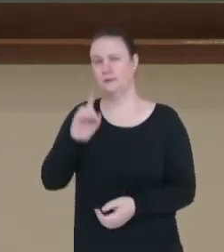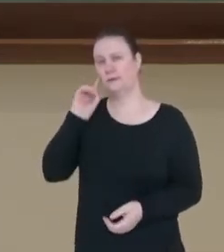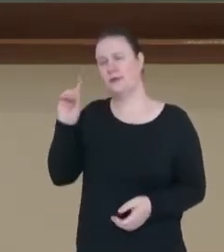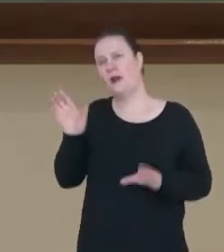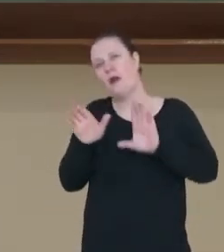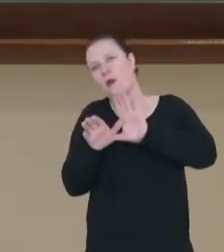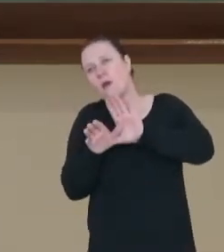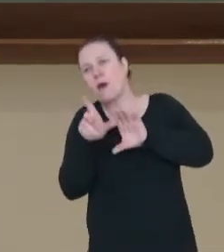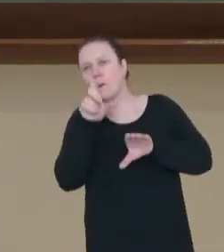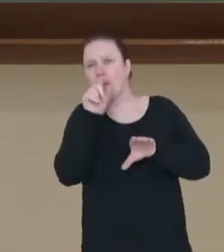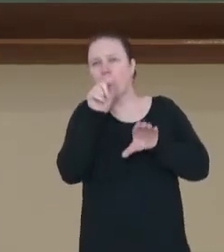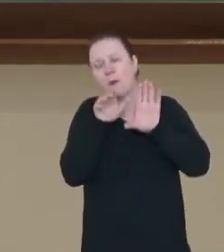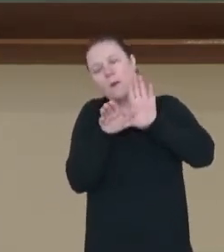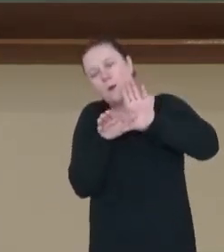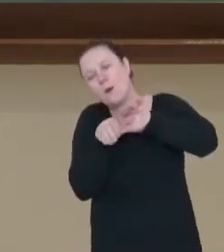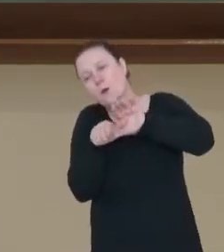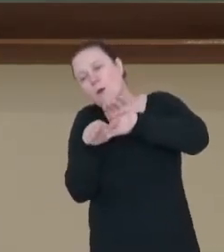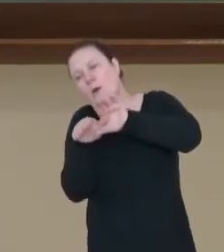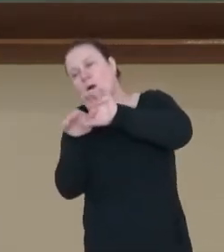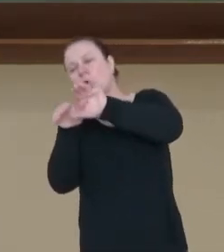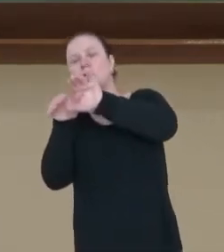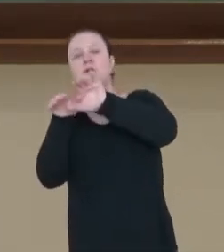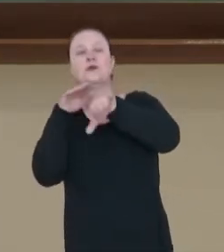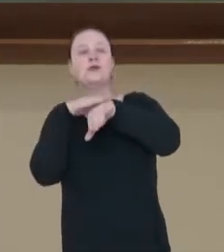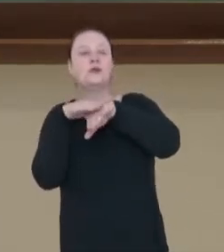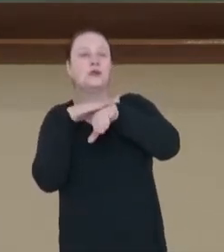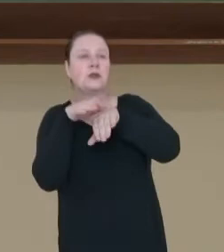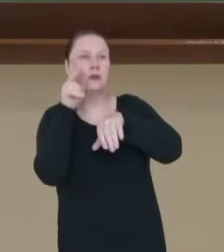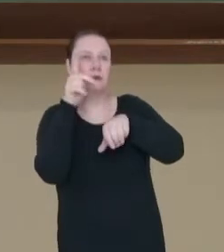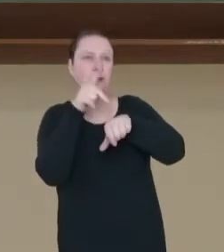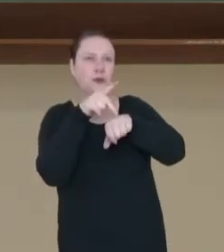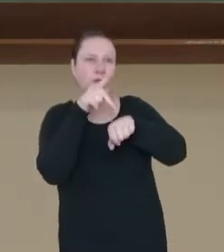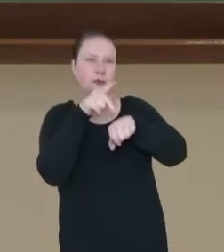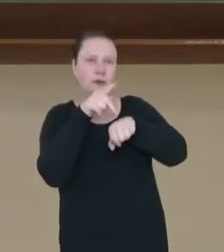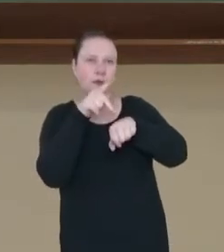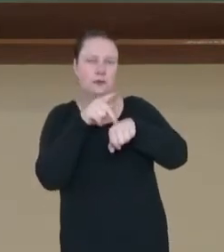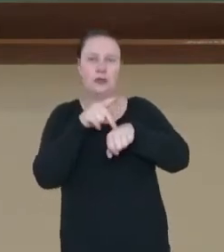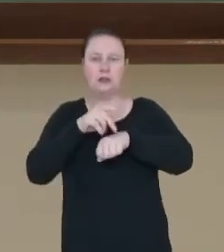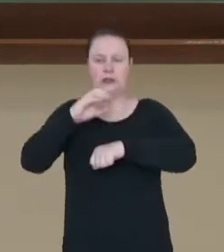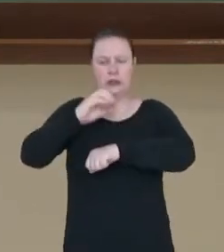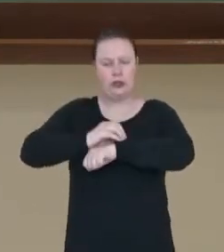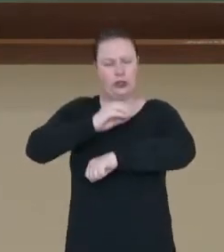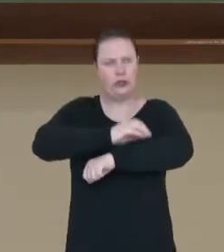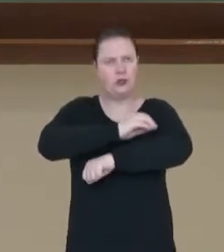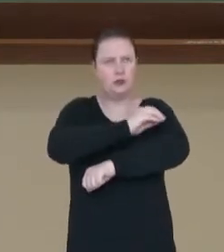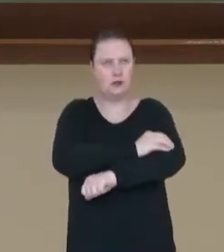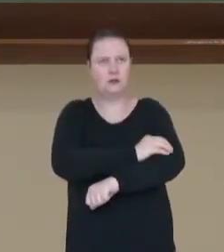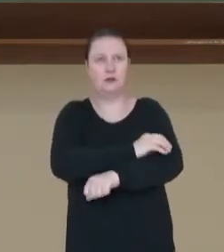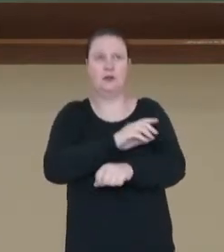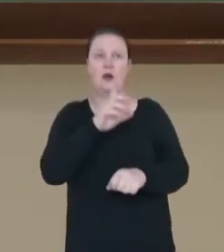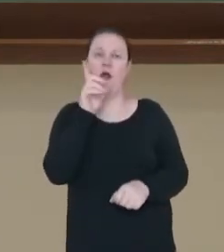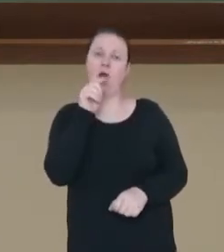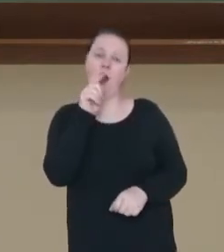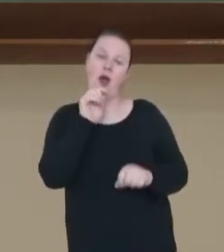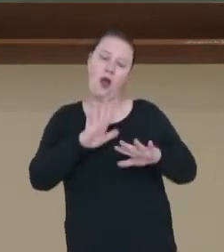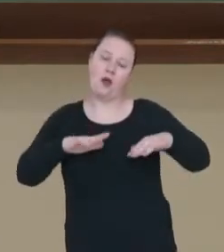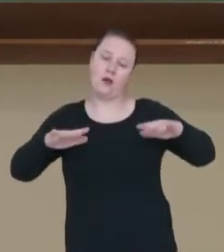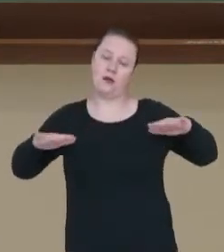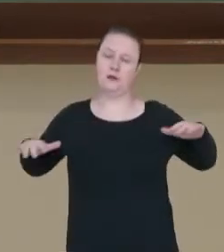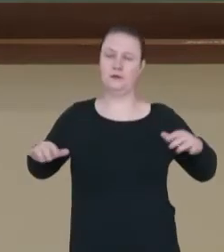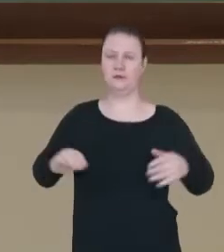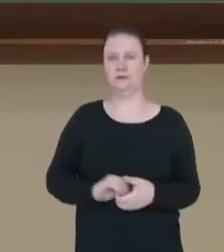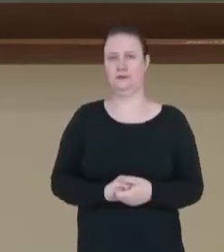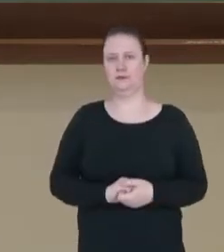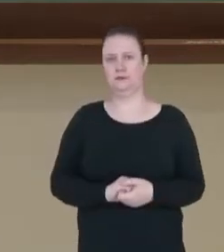Aves que falam com as pedras e as rãs com as águas. Eu já observo nessa primeira fase o quê?